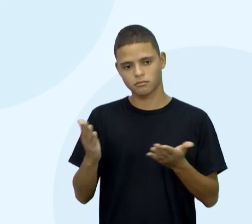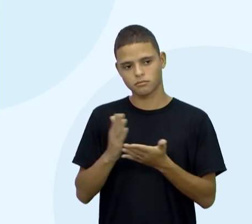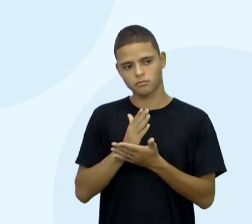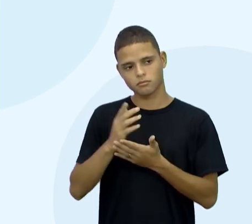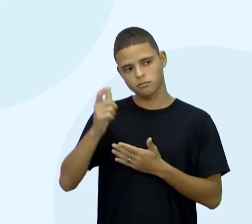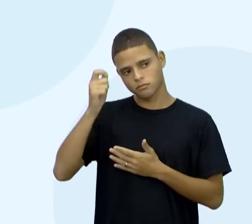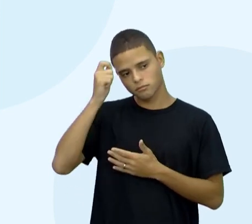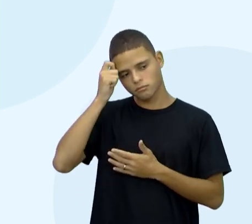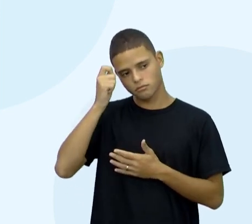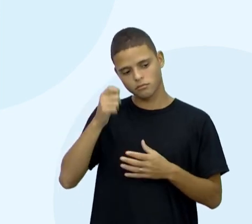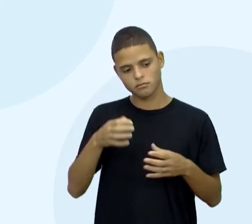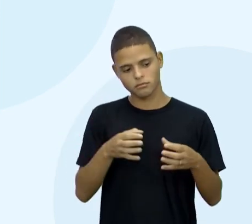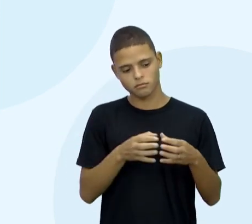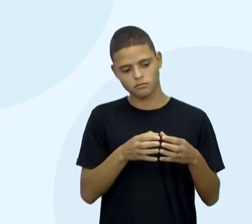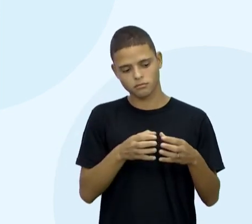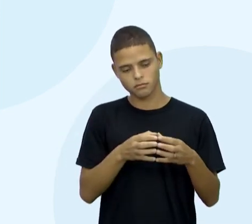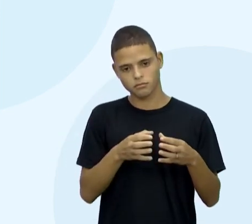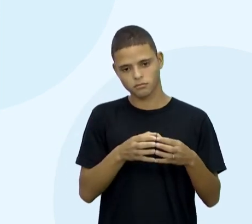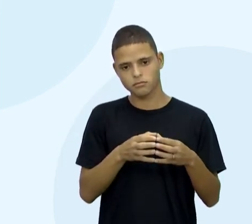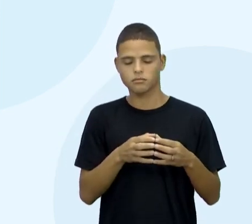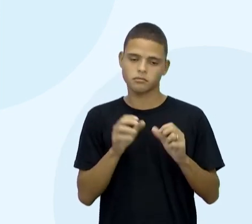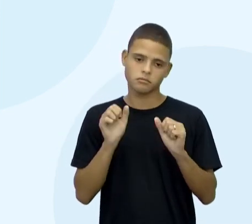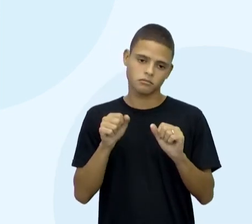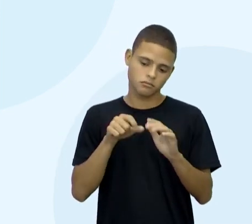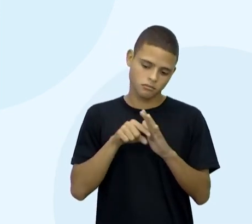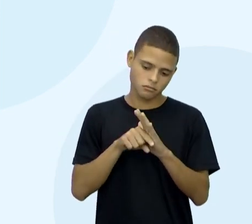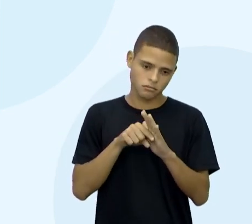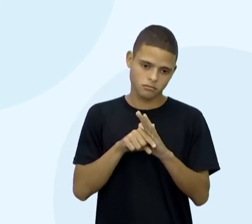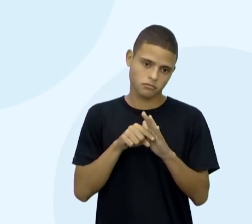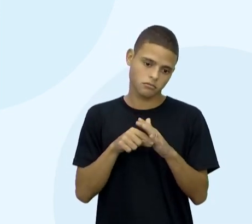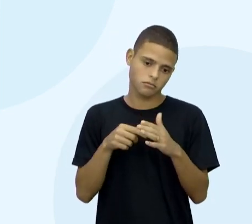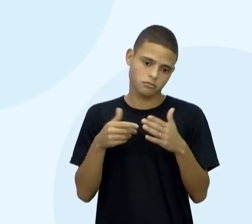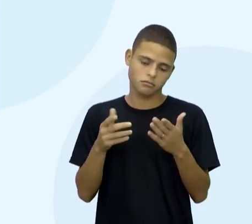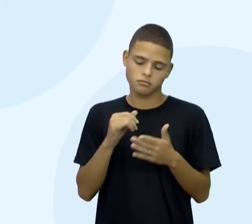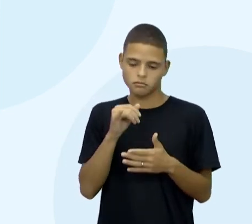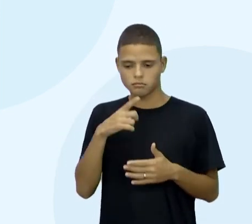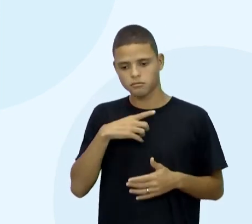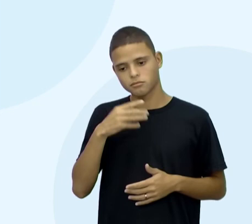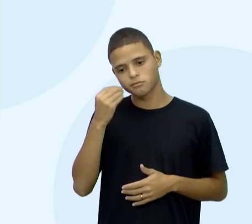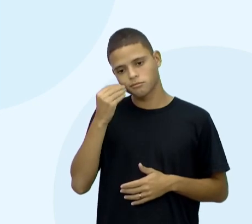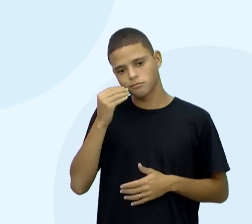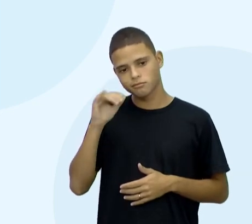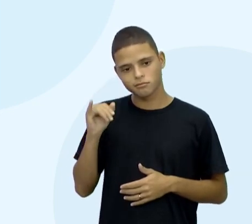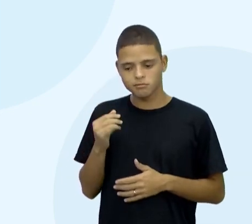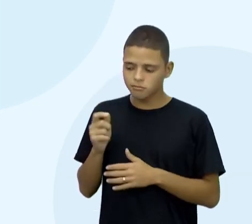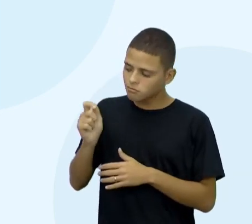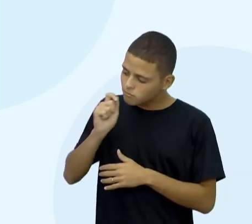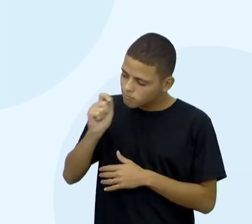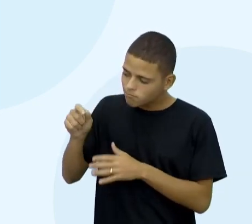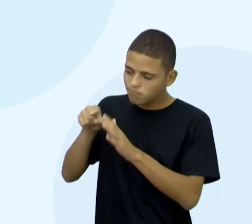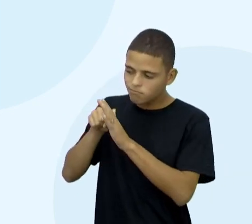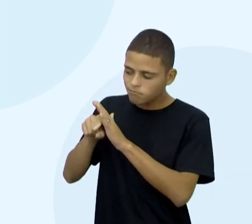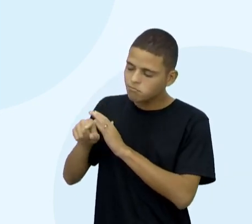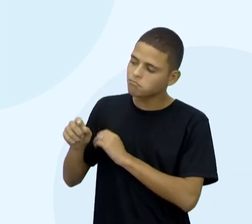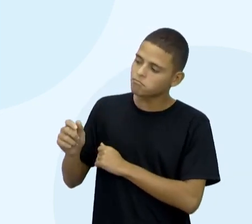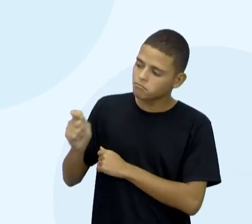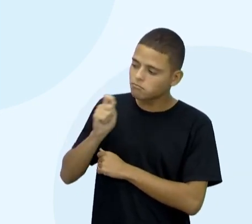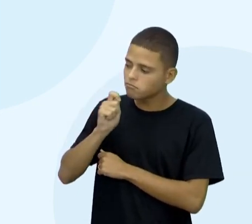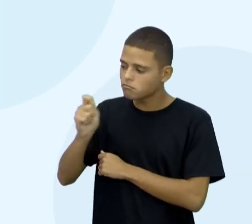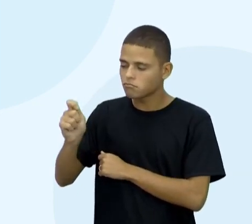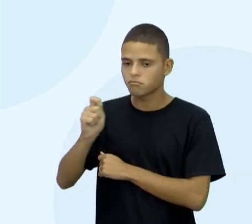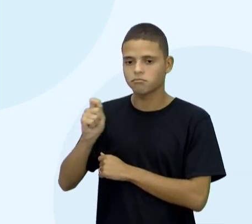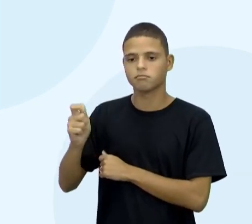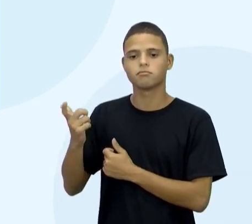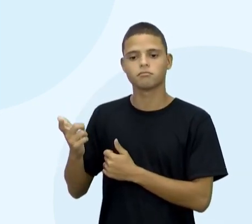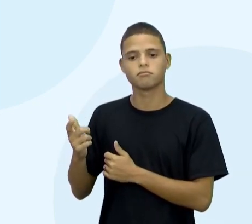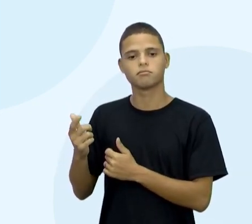em grupos. Vocês deverão pesquisar ou até, se tiver oportunidade, entrevistar um eletricista, né, se for possível,